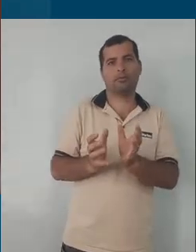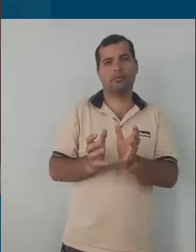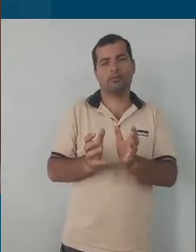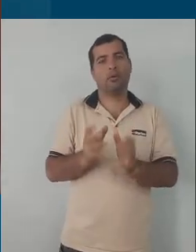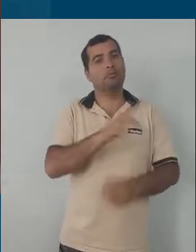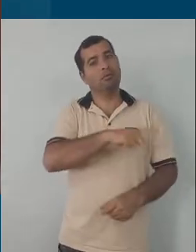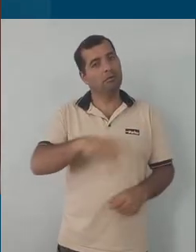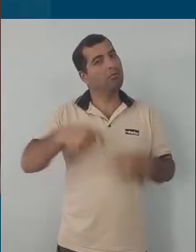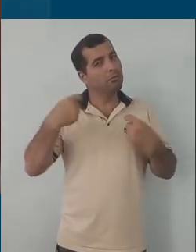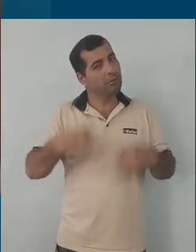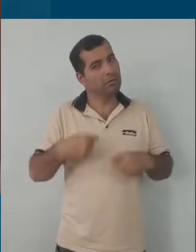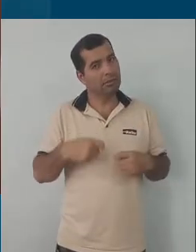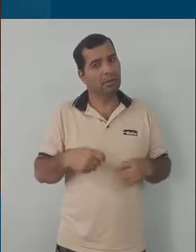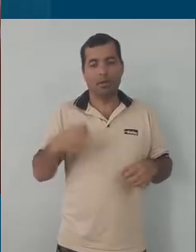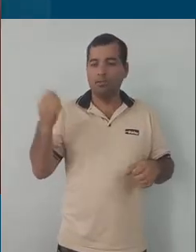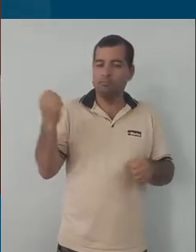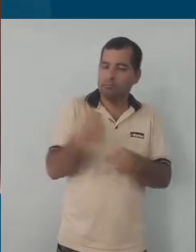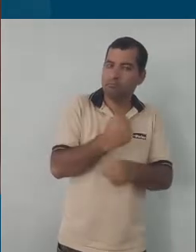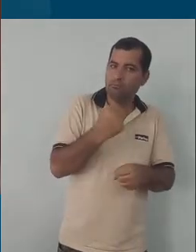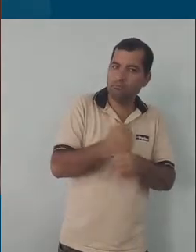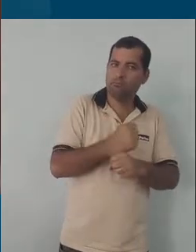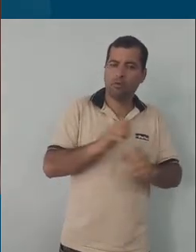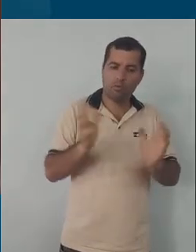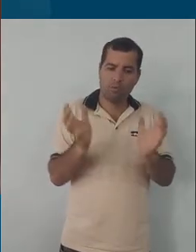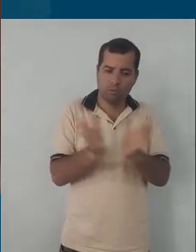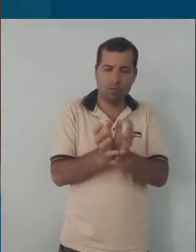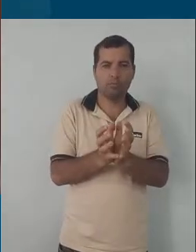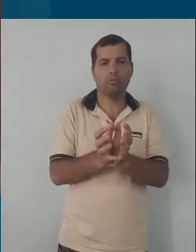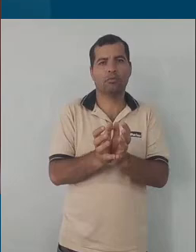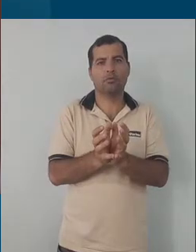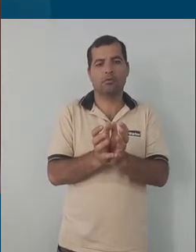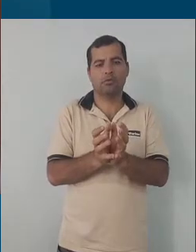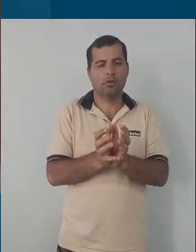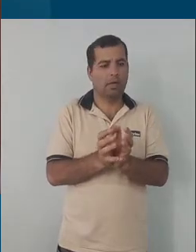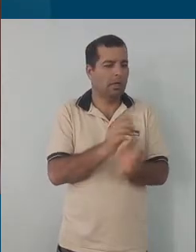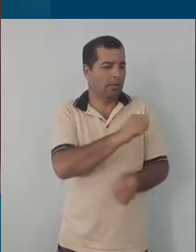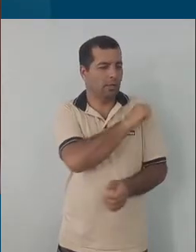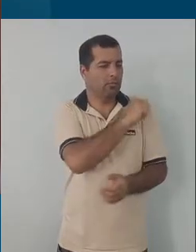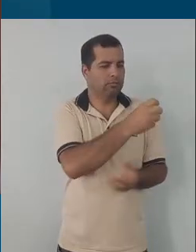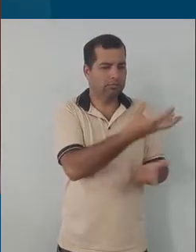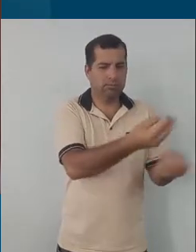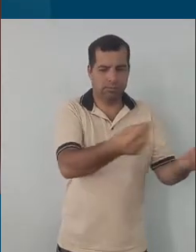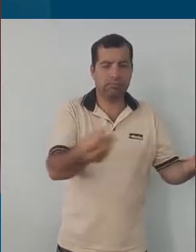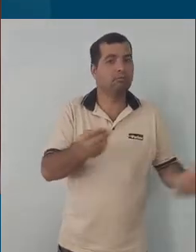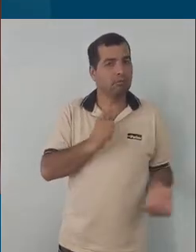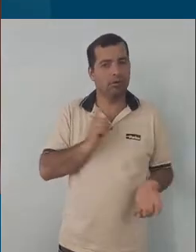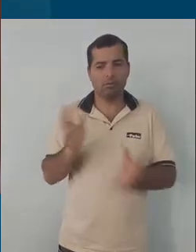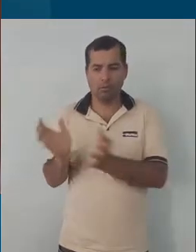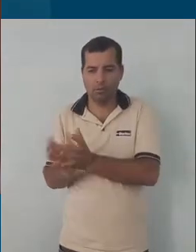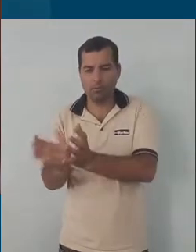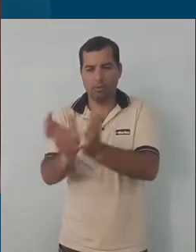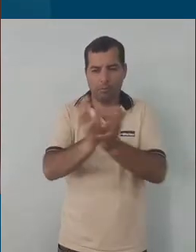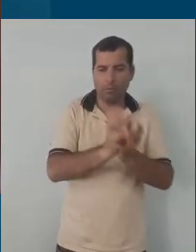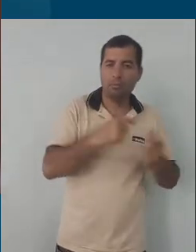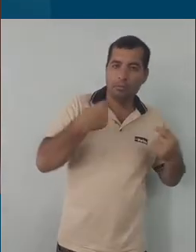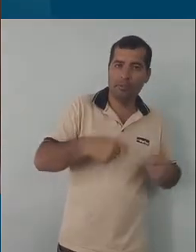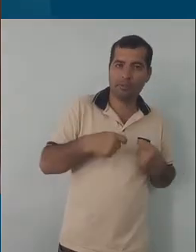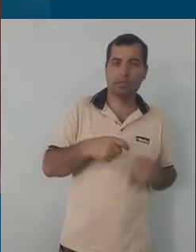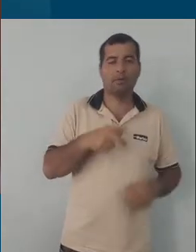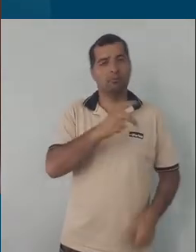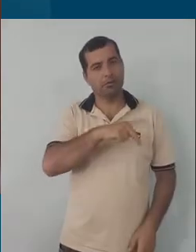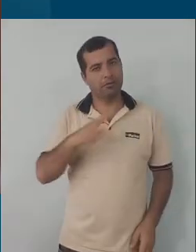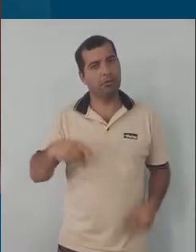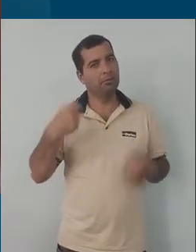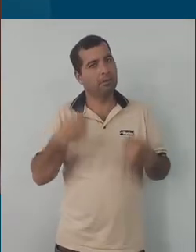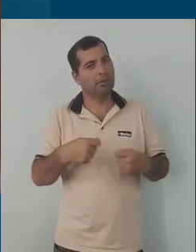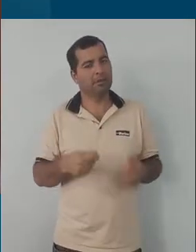um grupo naquele conjunto de alunos que ele tem, né? Esse é um trabalho fundamental, porque a partir do